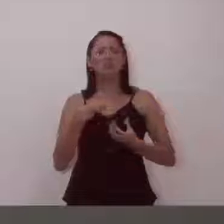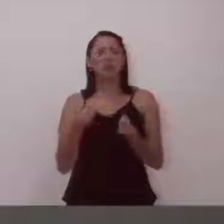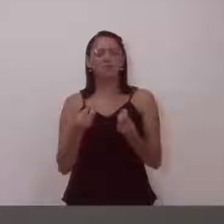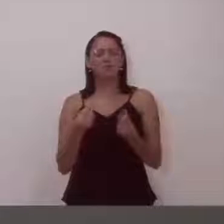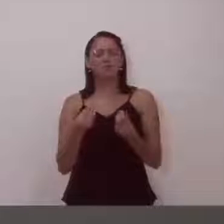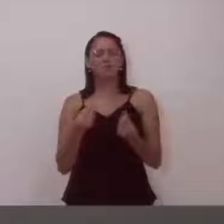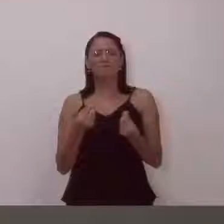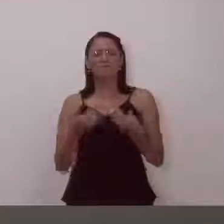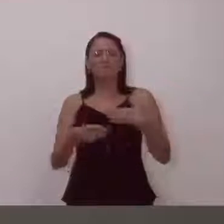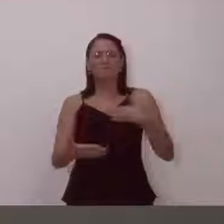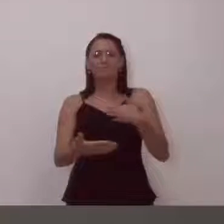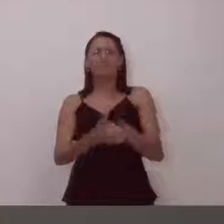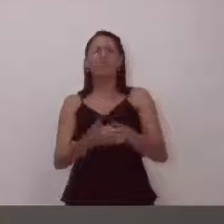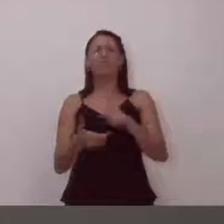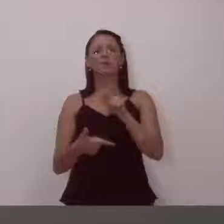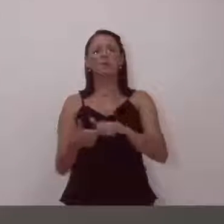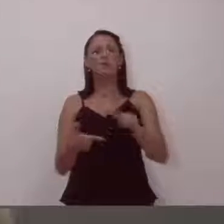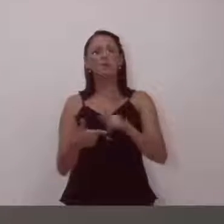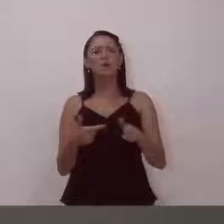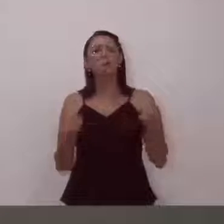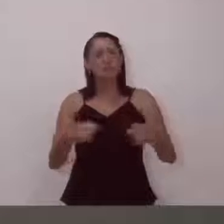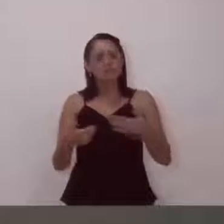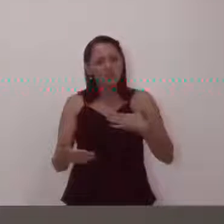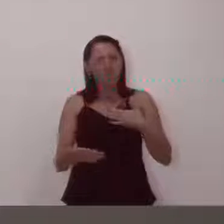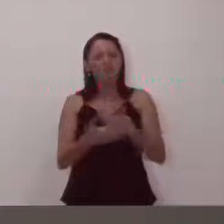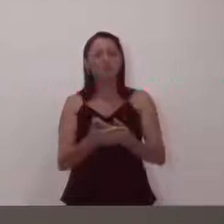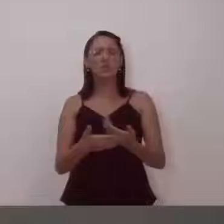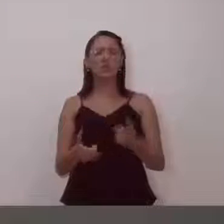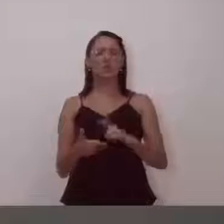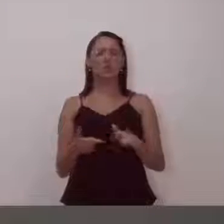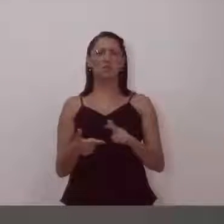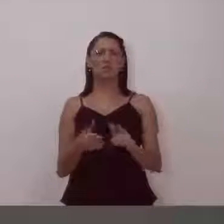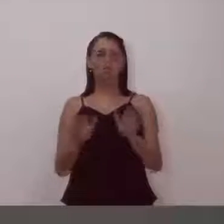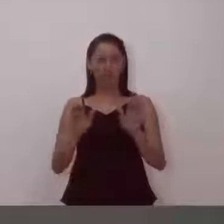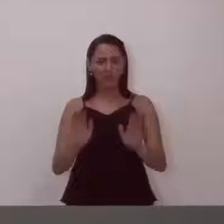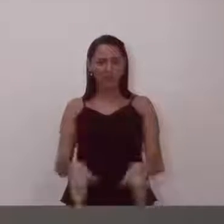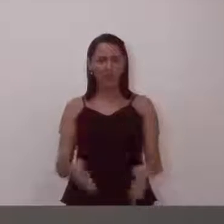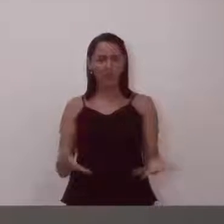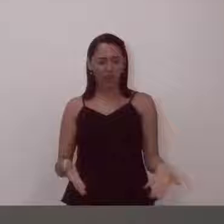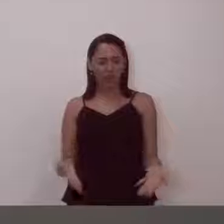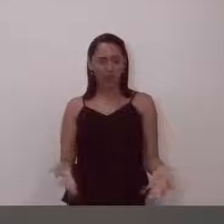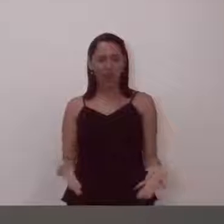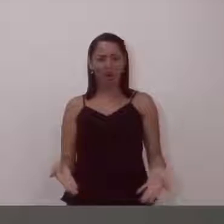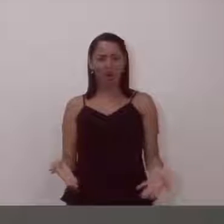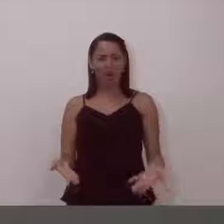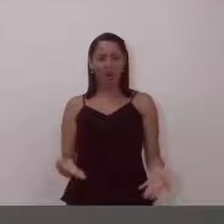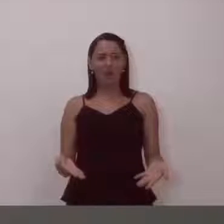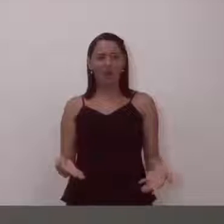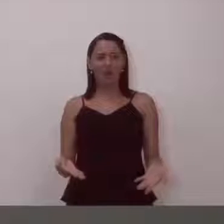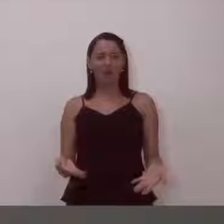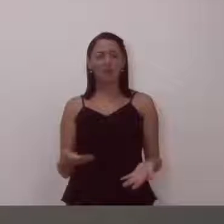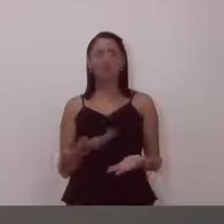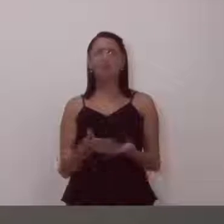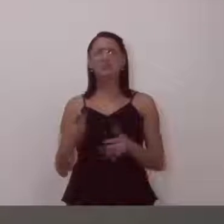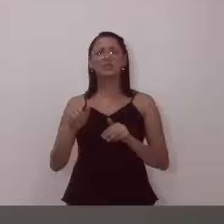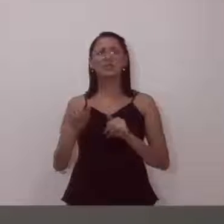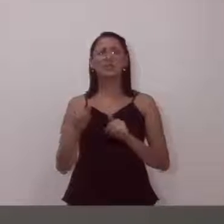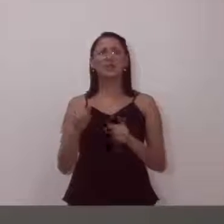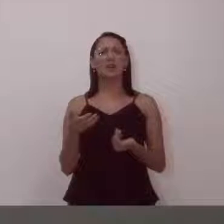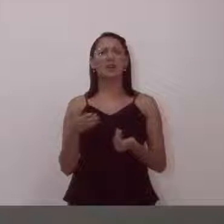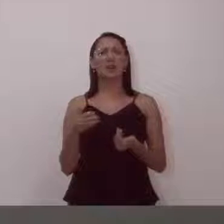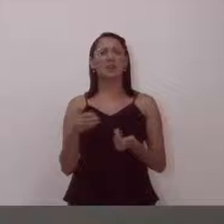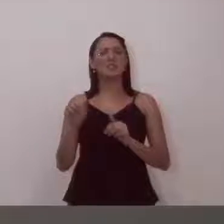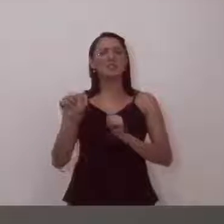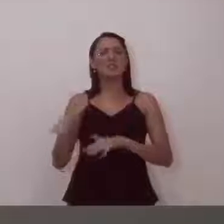de não enfrentar os problemas. Porque se a gente está terminando agora o período de estiagem, a previsão é que setembro seja ruim